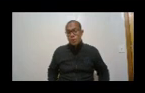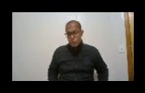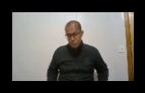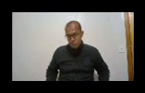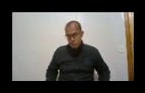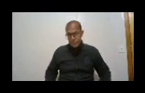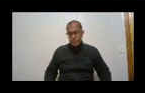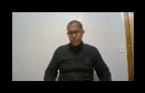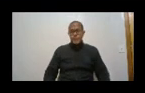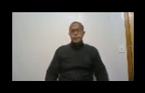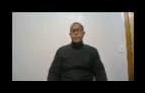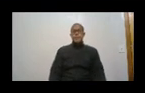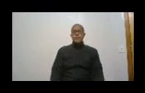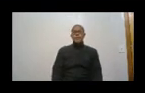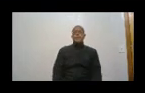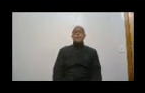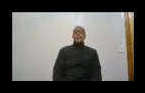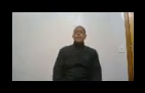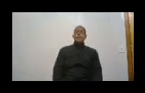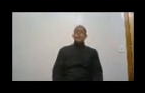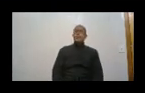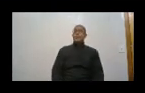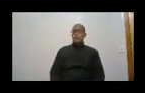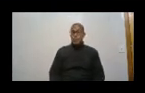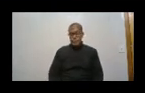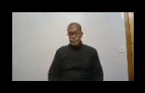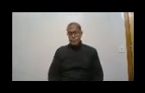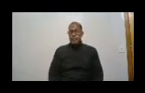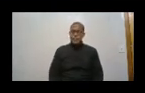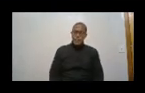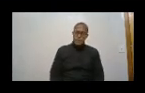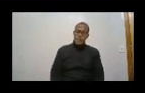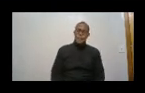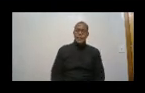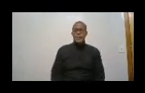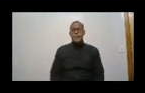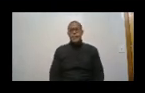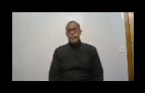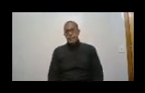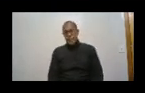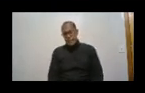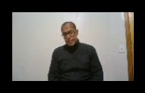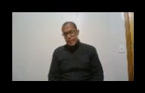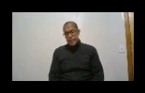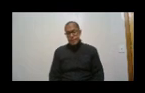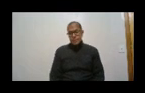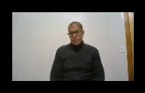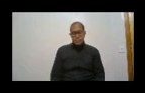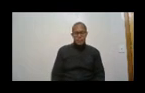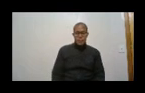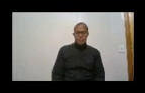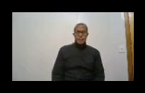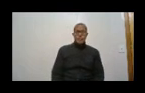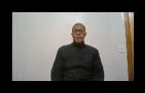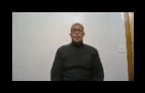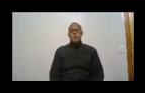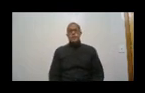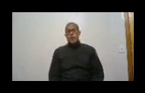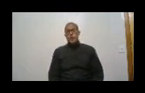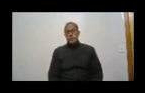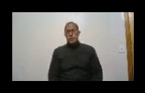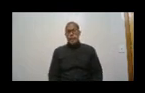regime posológico, tá? Então, muitas vezes eu tomo uma droga de 8 em 8 horas, 7 da manhã, 3 da tarde, 15